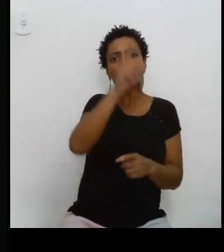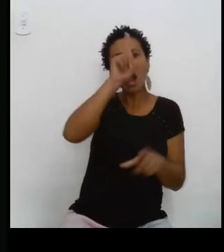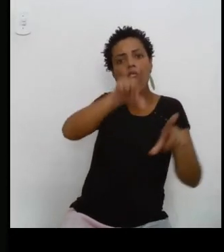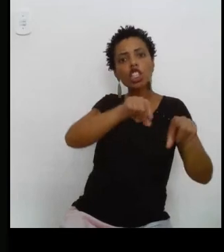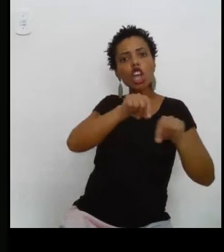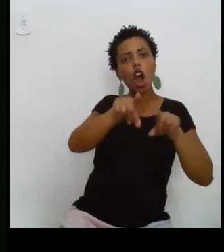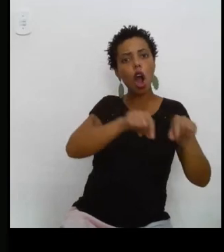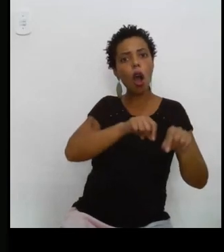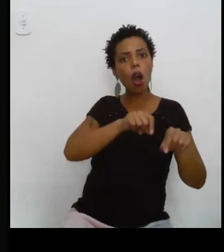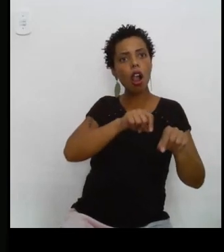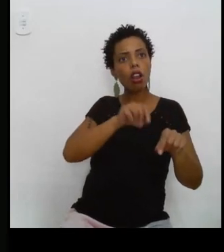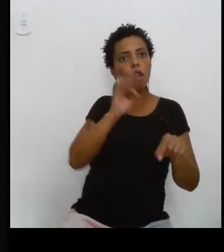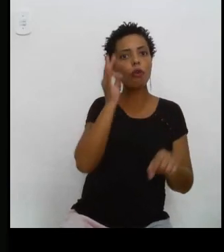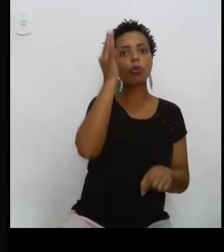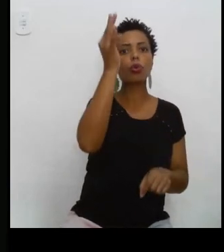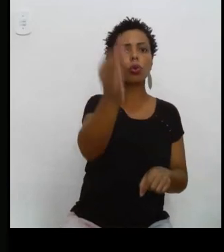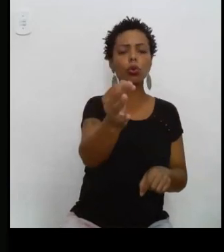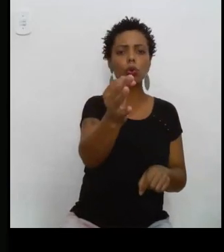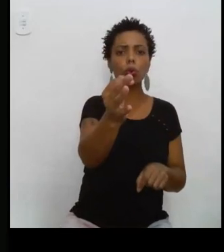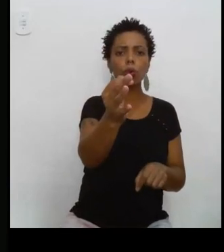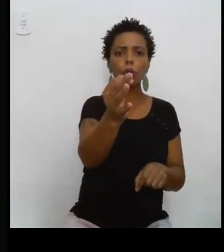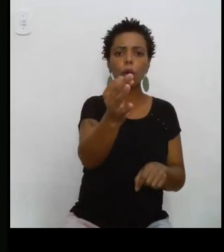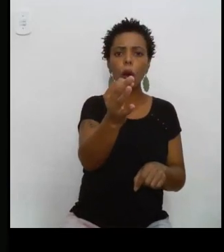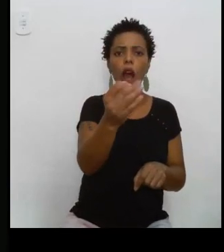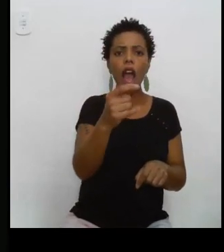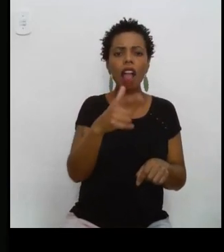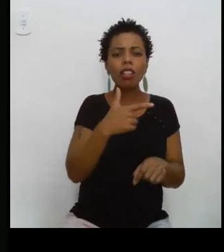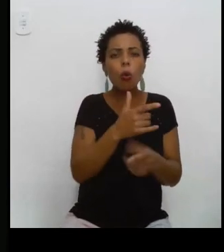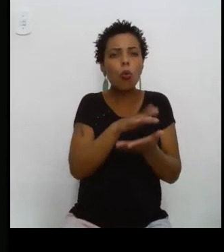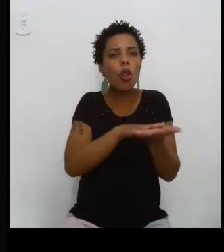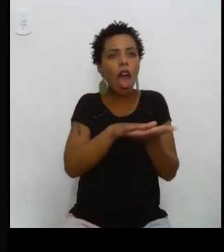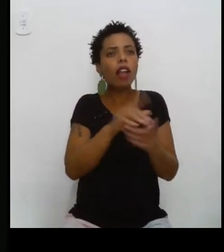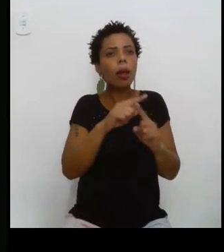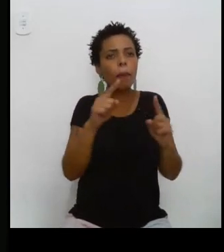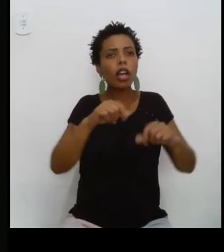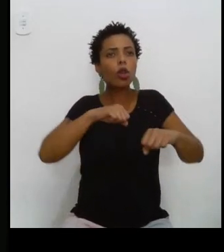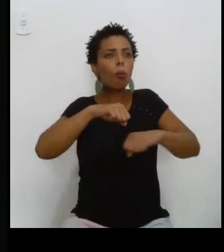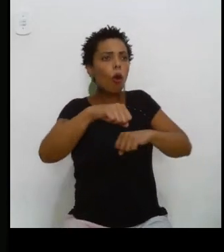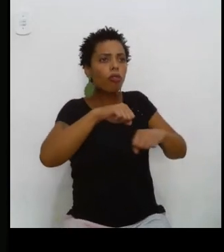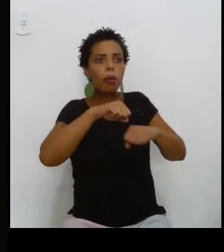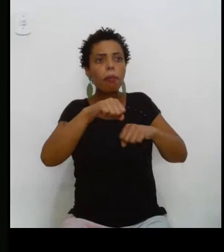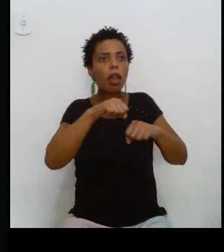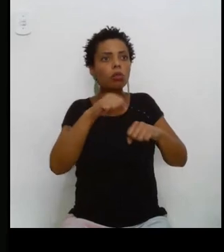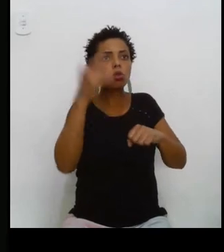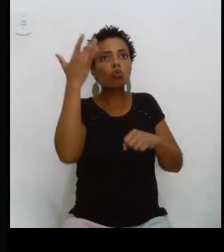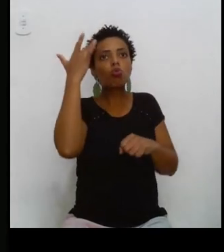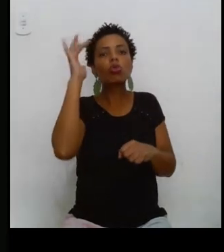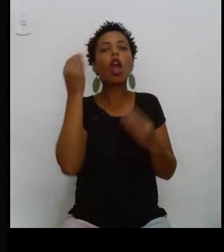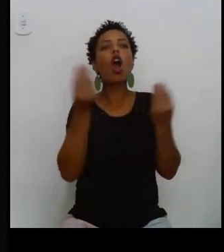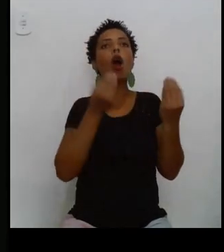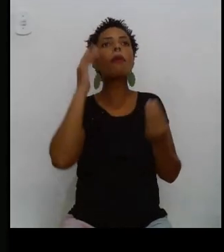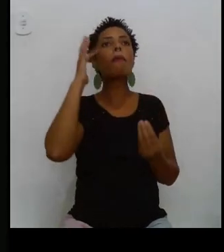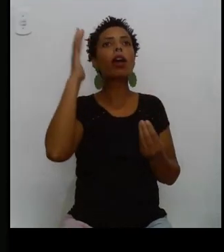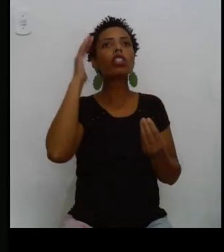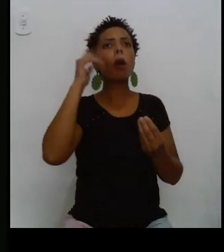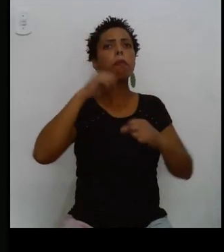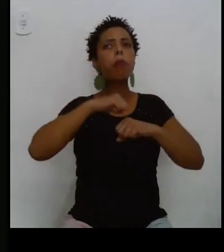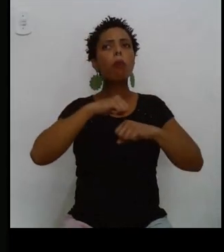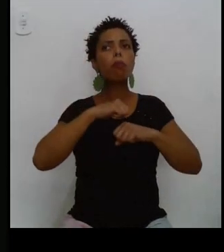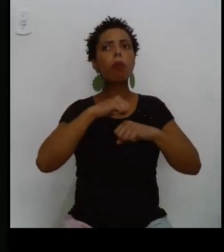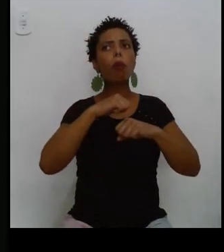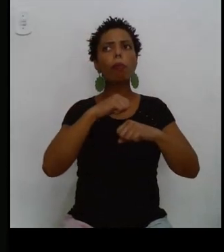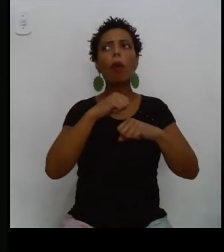elas fazem nada que é um tipo de movimento imprevisível uma prestação estranha e talvez sejam mais